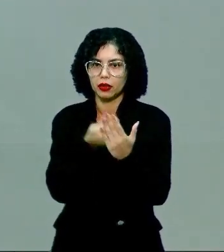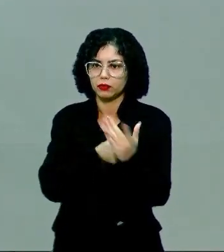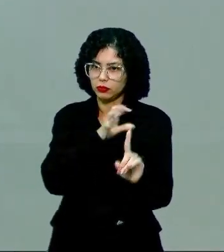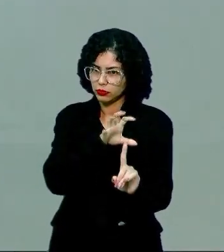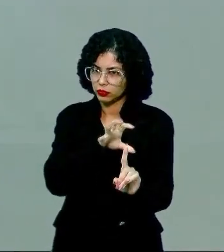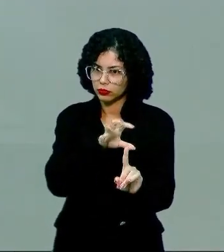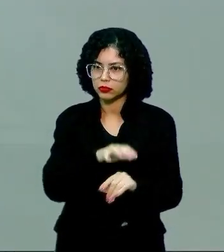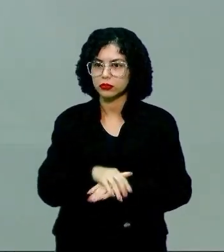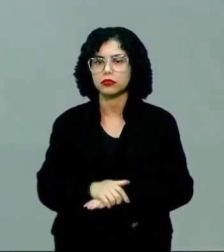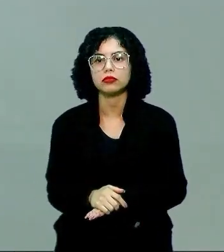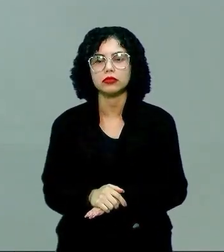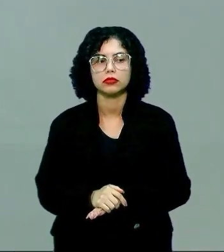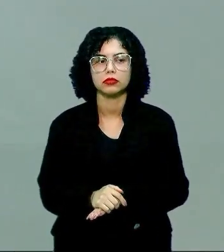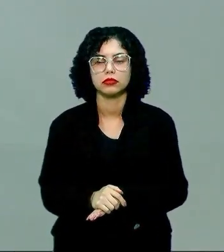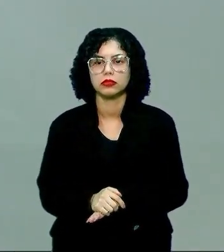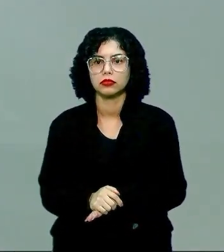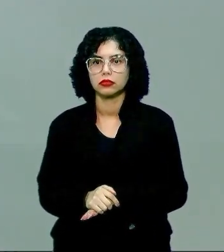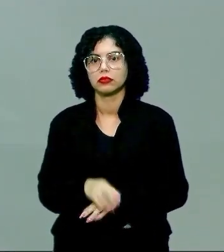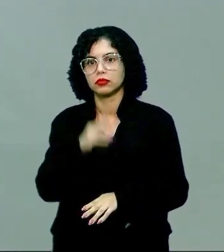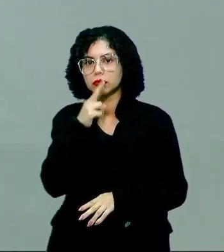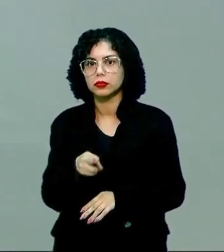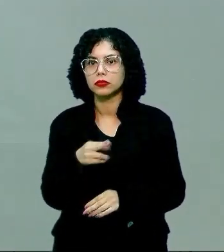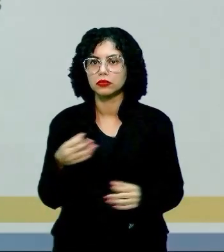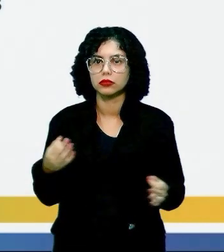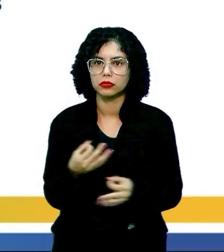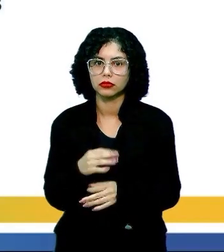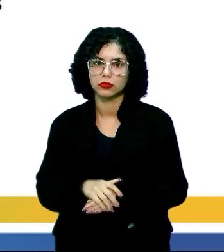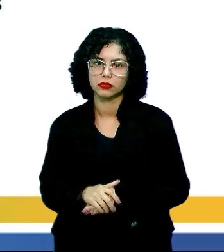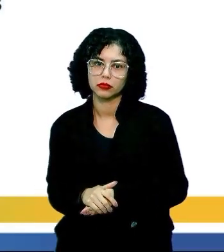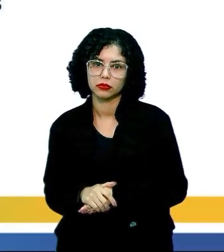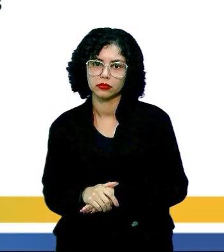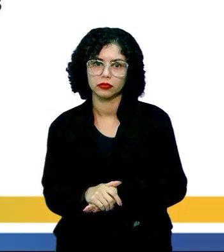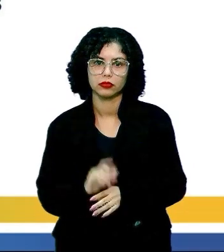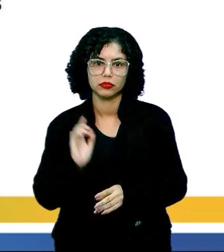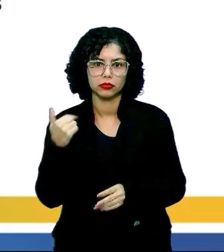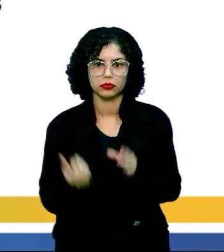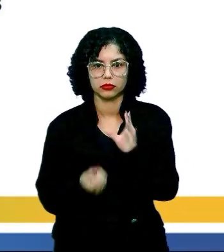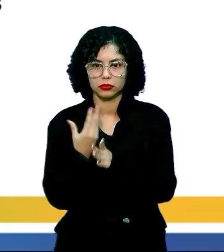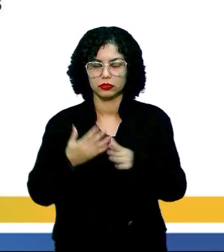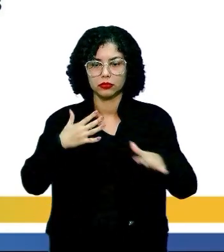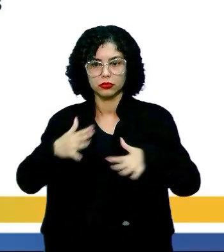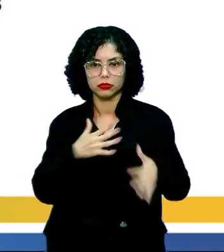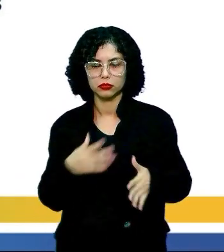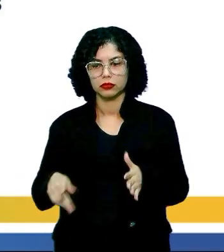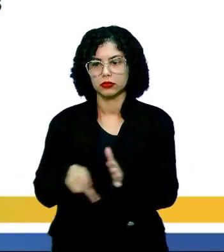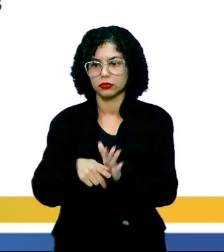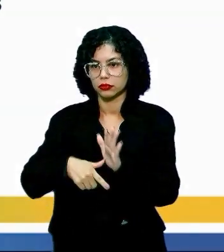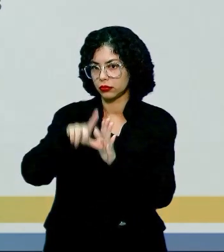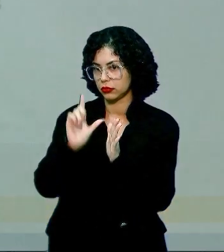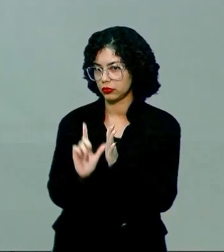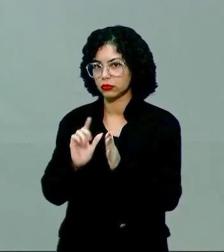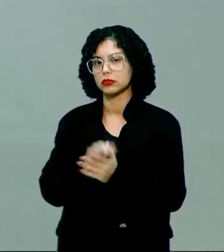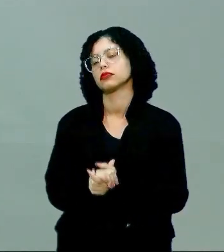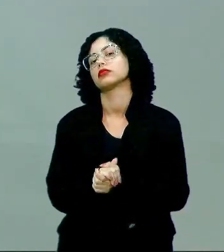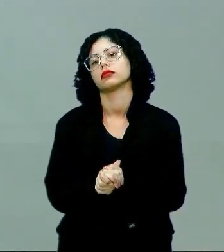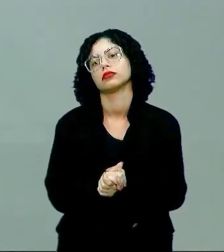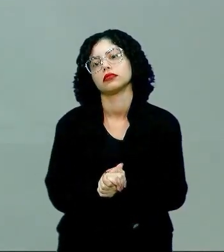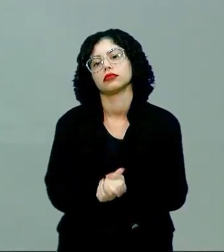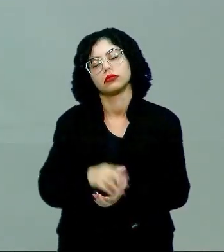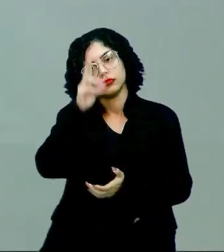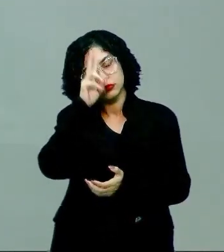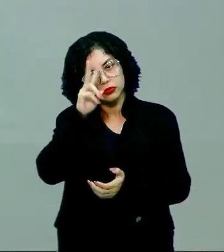performática não seja dessa cobrança de ter resultados ser perfeito tranquilo e o outro seria reproduzir movimentos pré-determinados